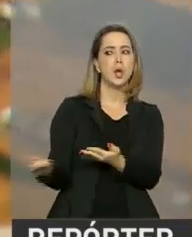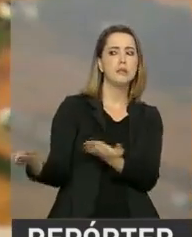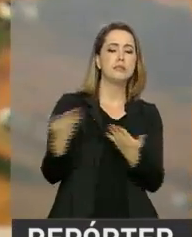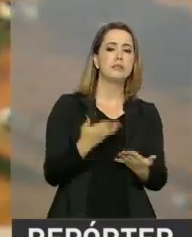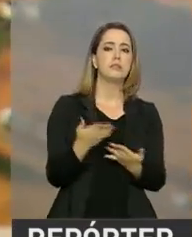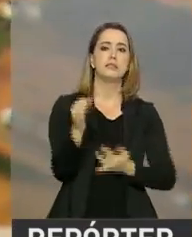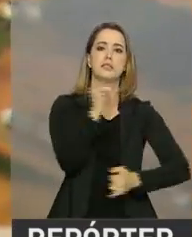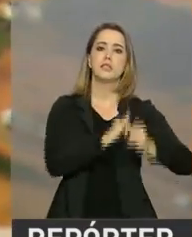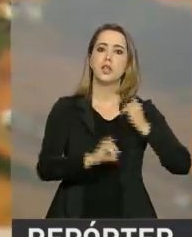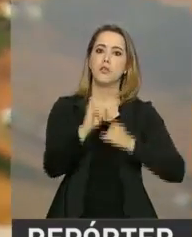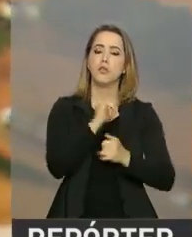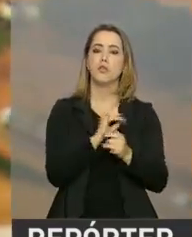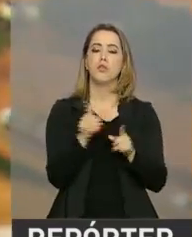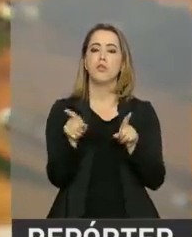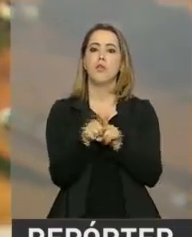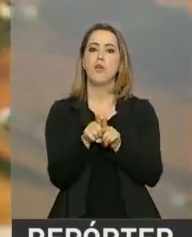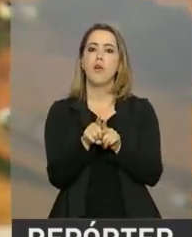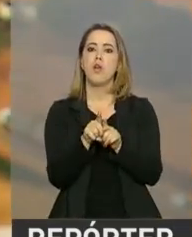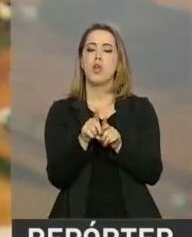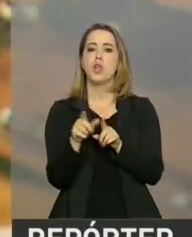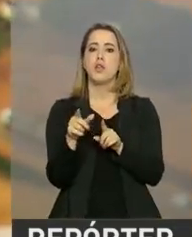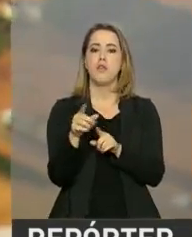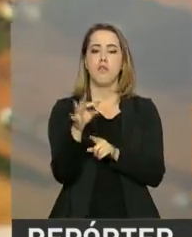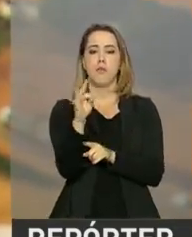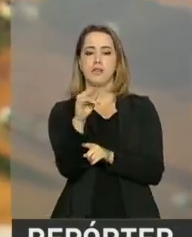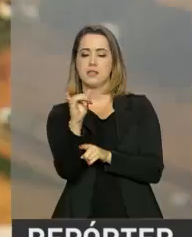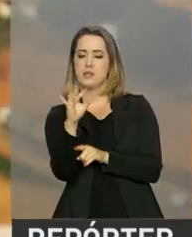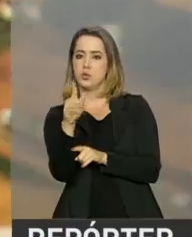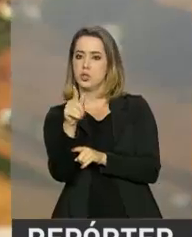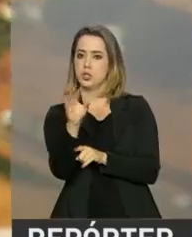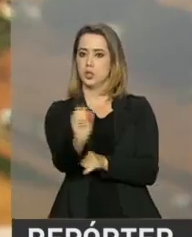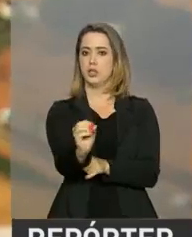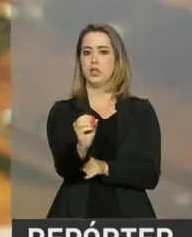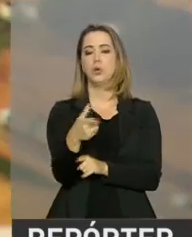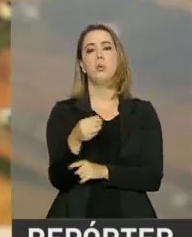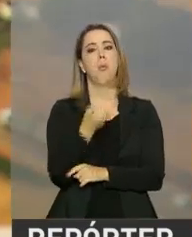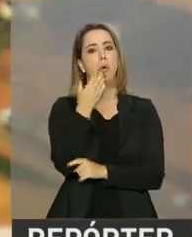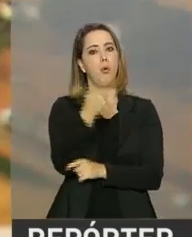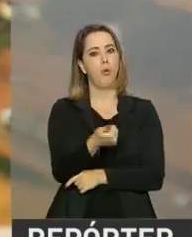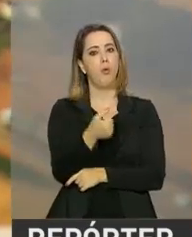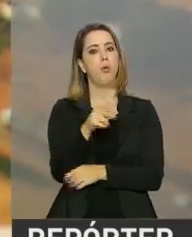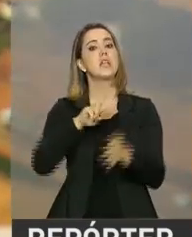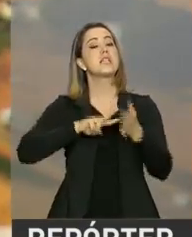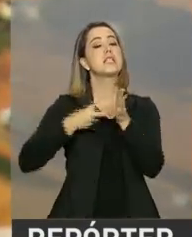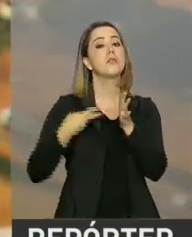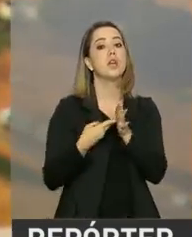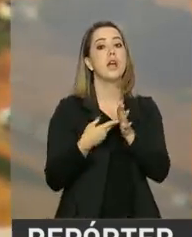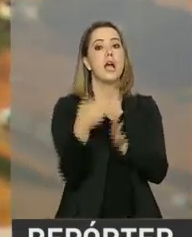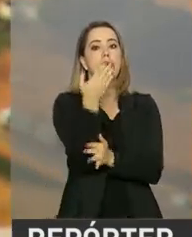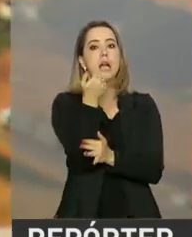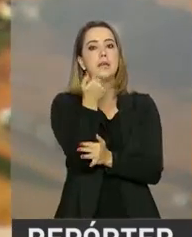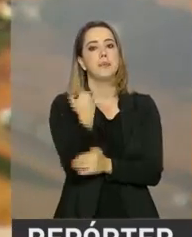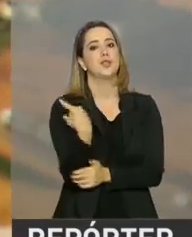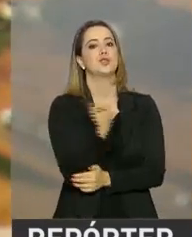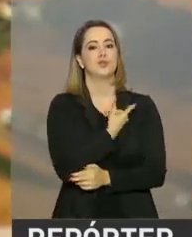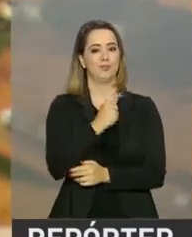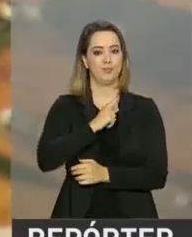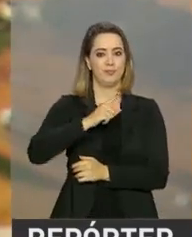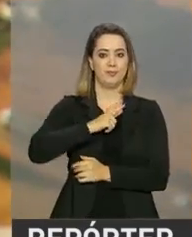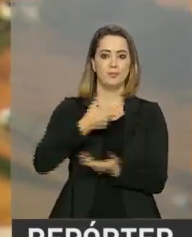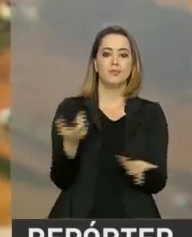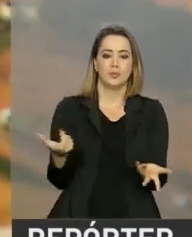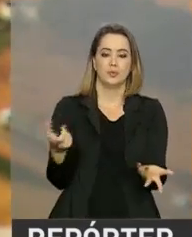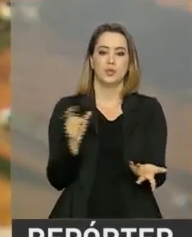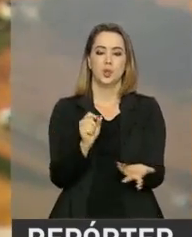informação de trigo muito muito boa isso quer dizer alimentos isso quer dizer que nós vamos ter uma